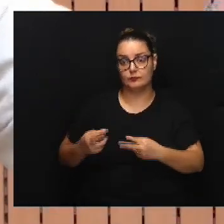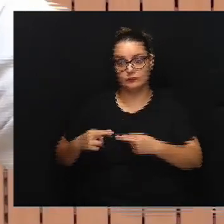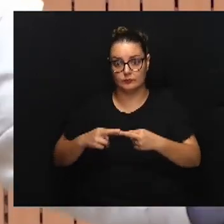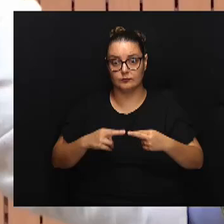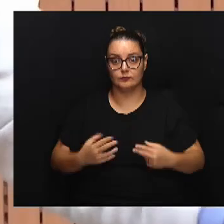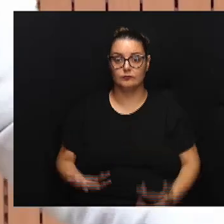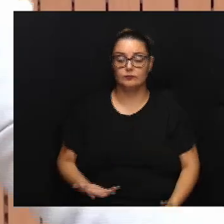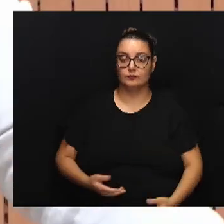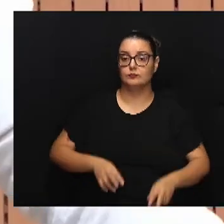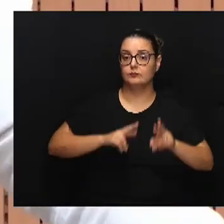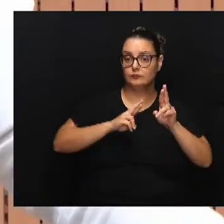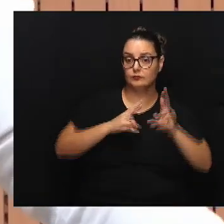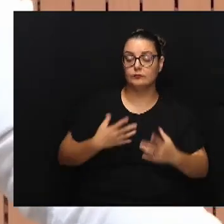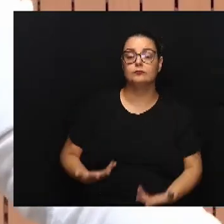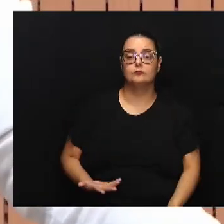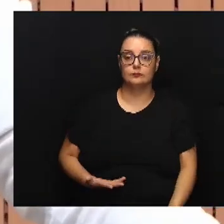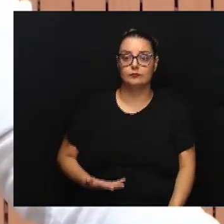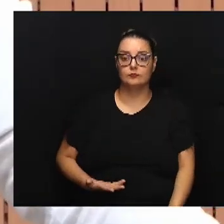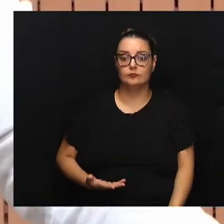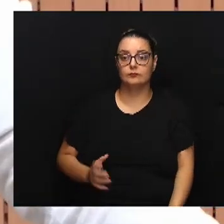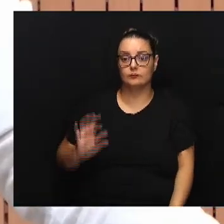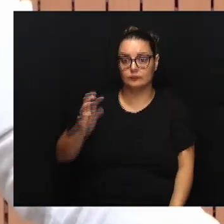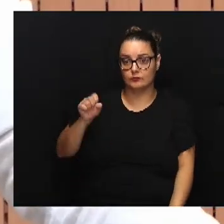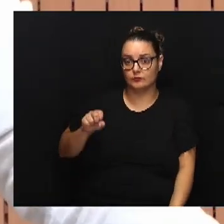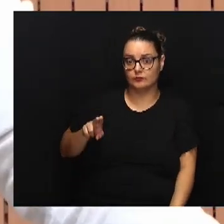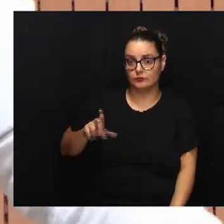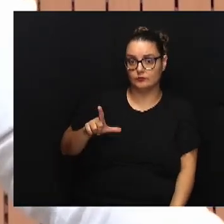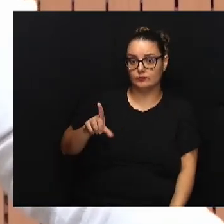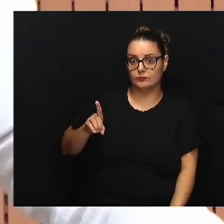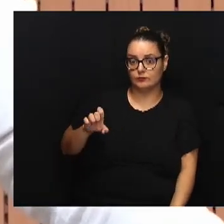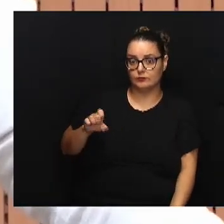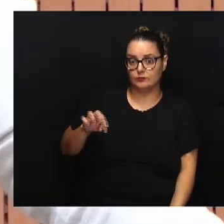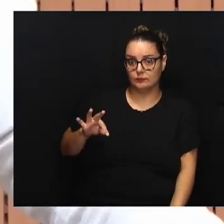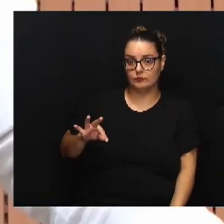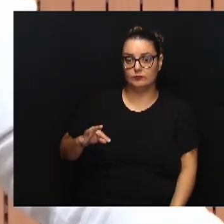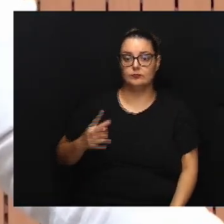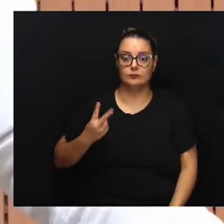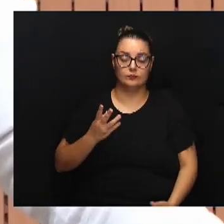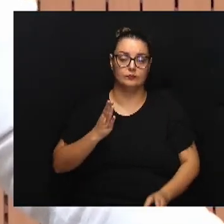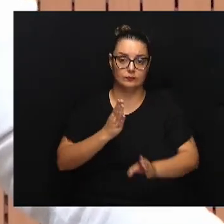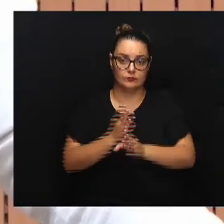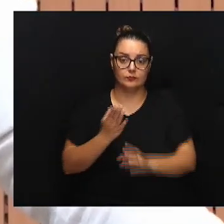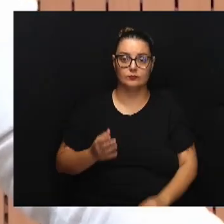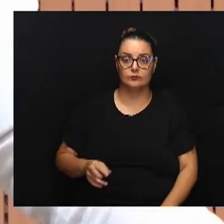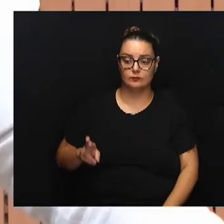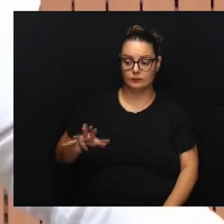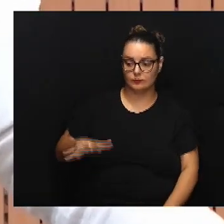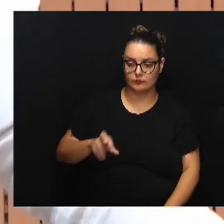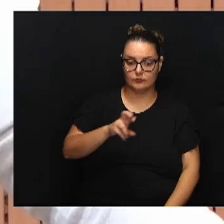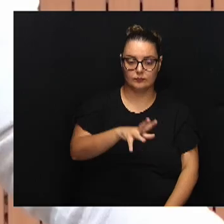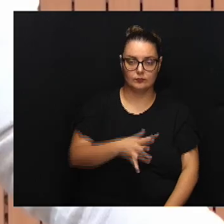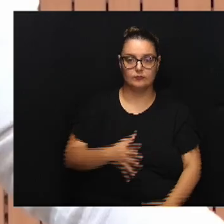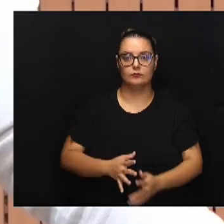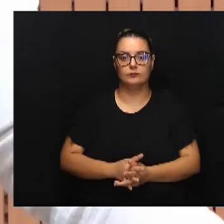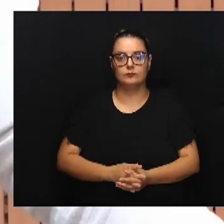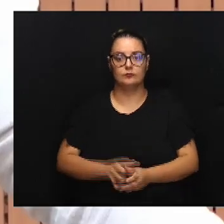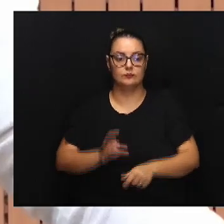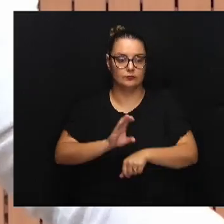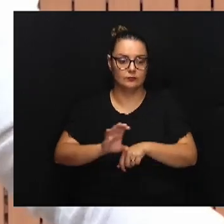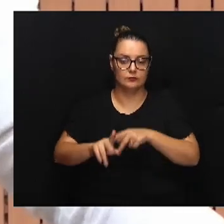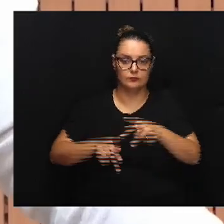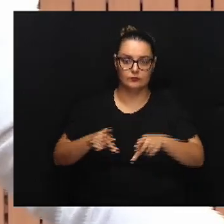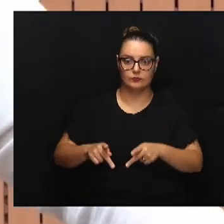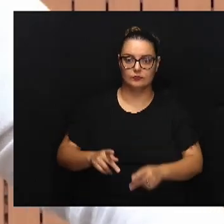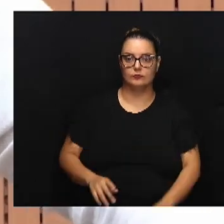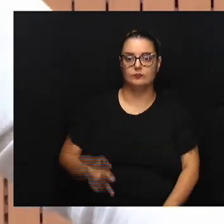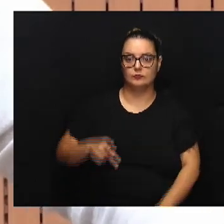aí no que houve no Sudeste, né? Os 2 encontros regionais de cursinhos populares. A